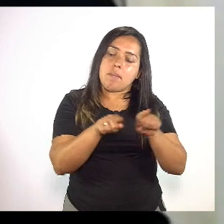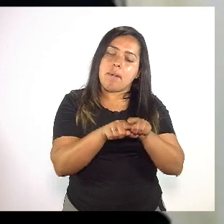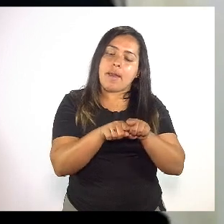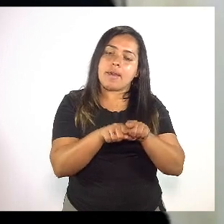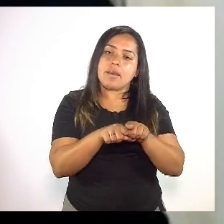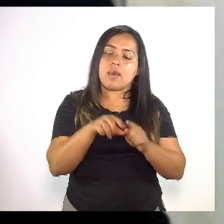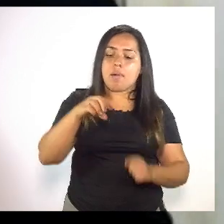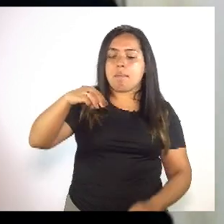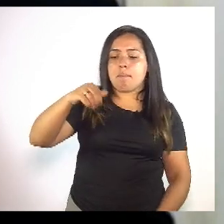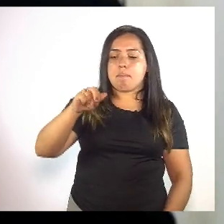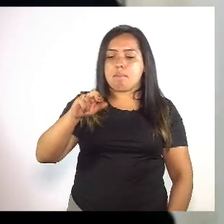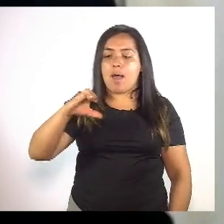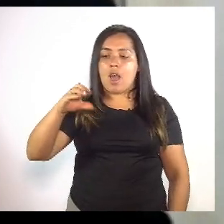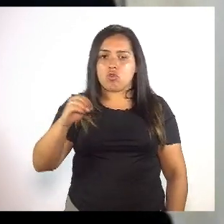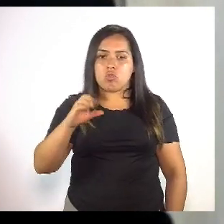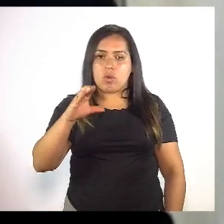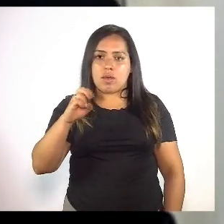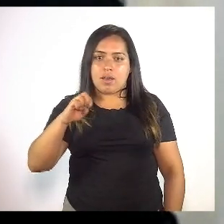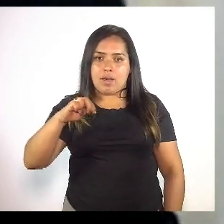Márcio Canella.